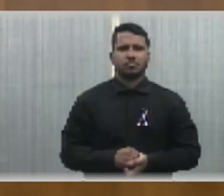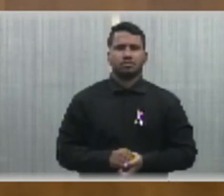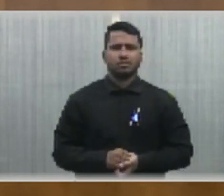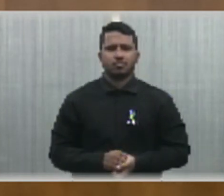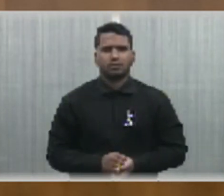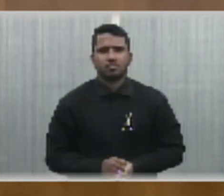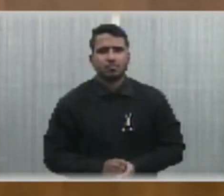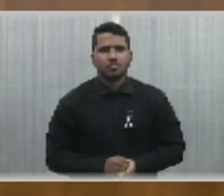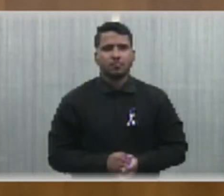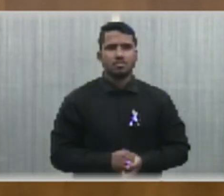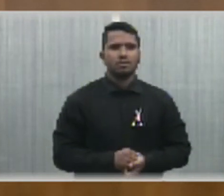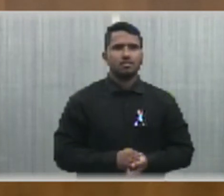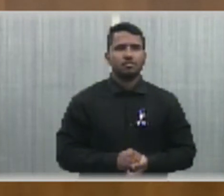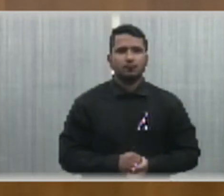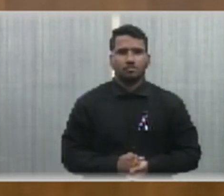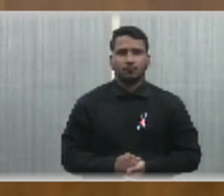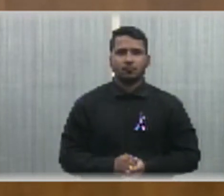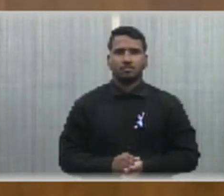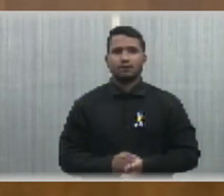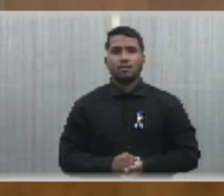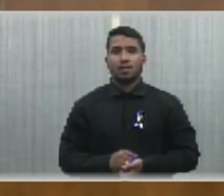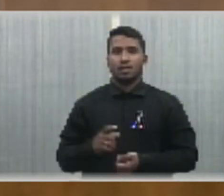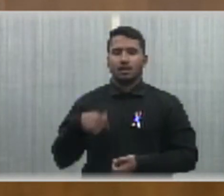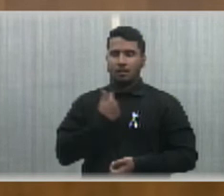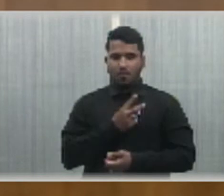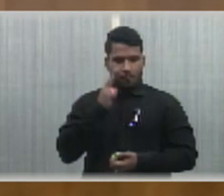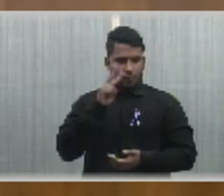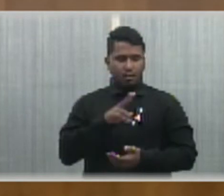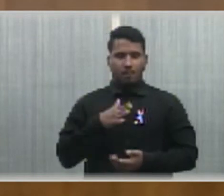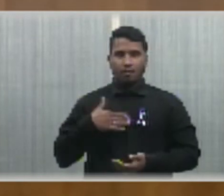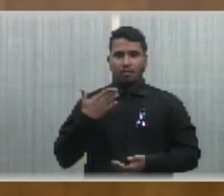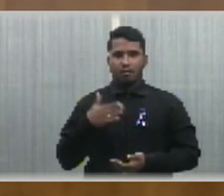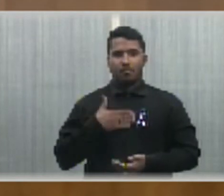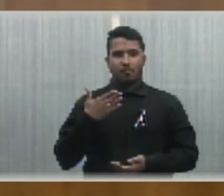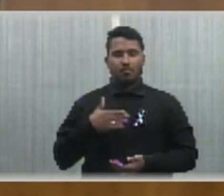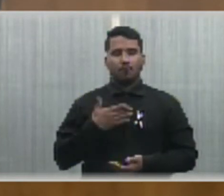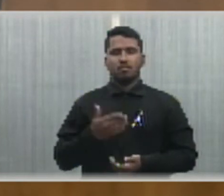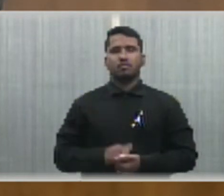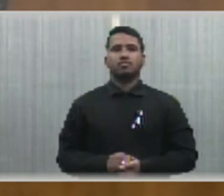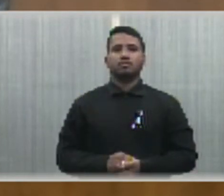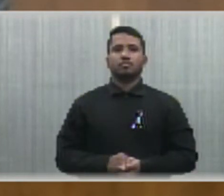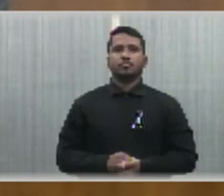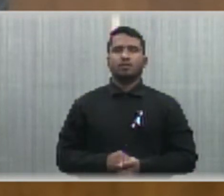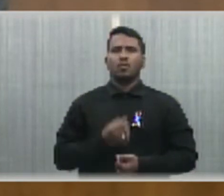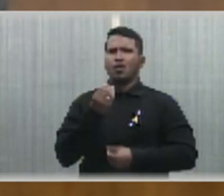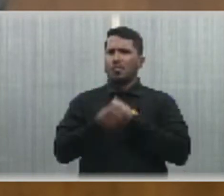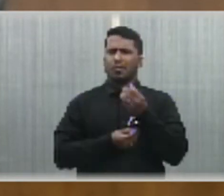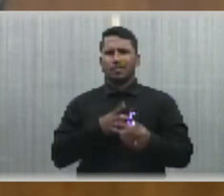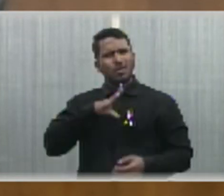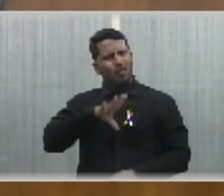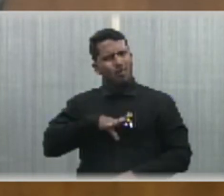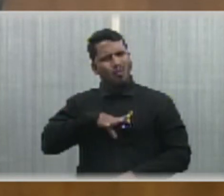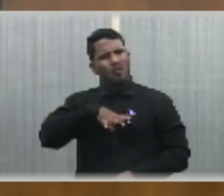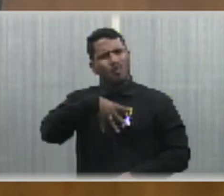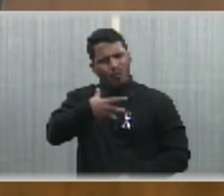são da gente ficar estarrecido, como se tem coragem